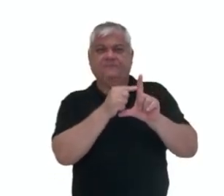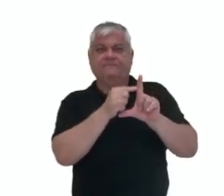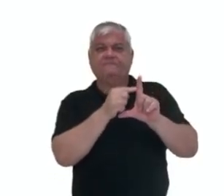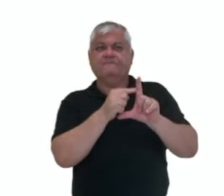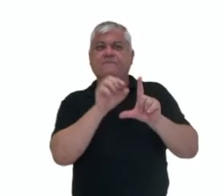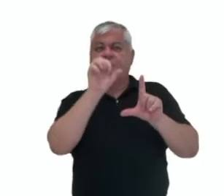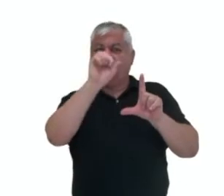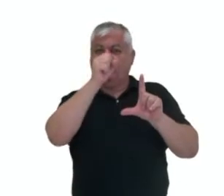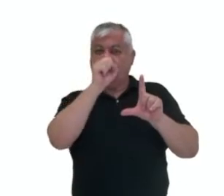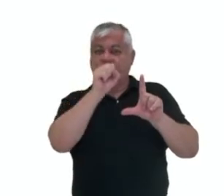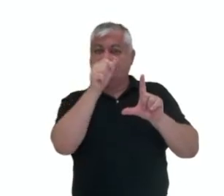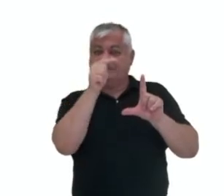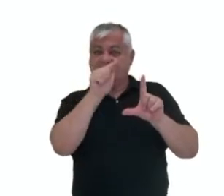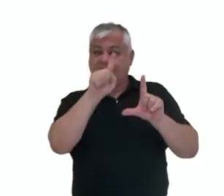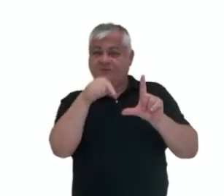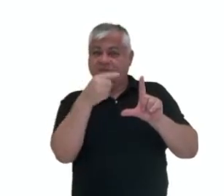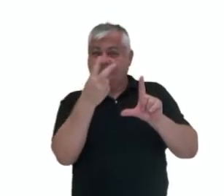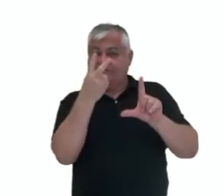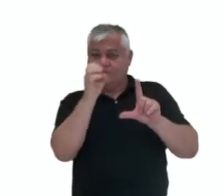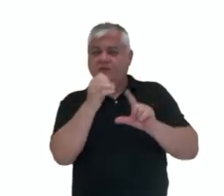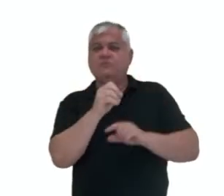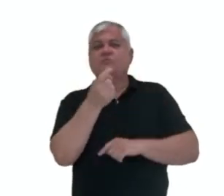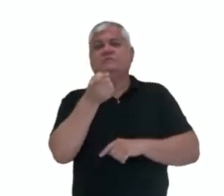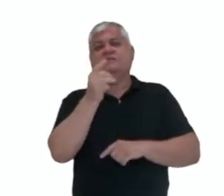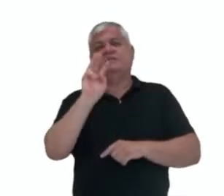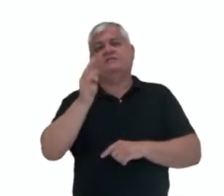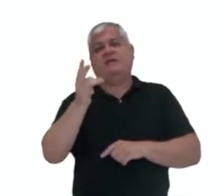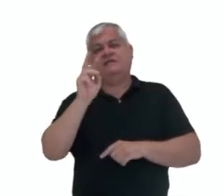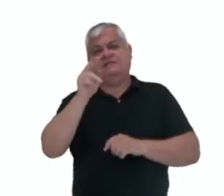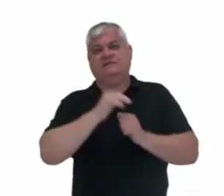87,24 eu vou pagar para 3 quilos de café. R$